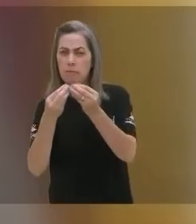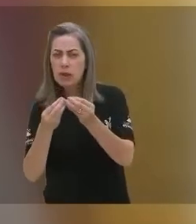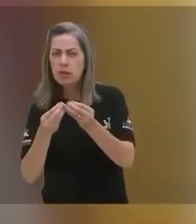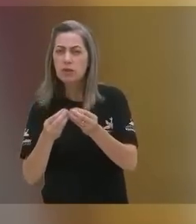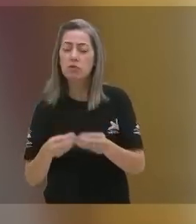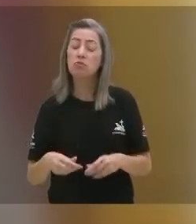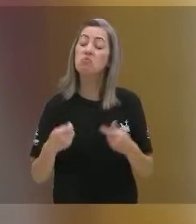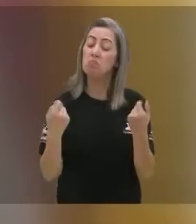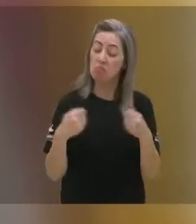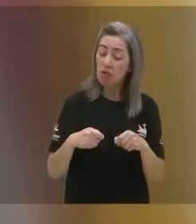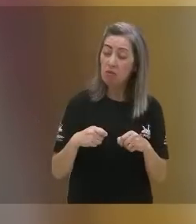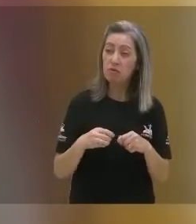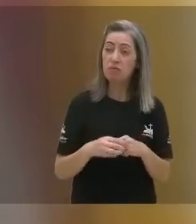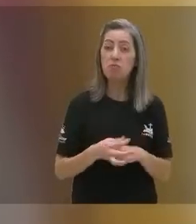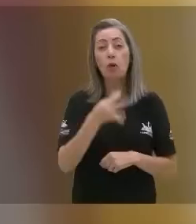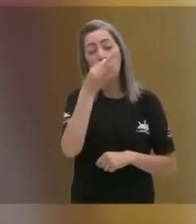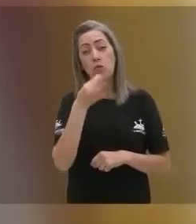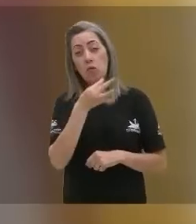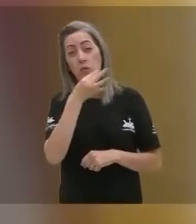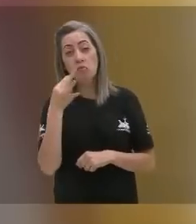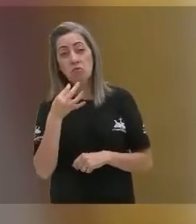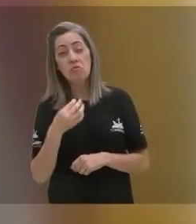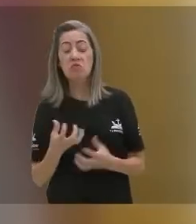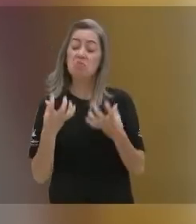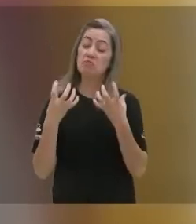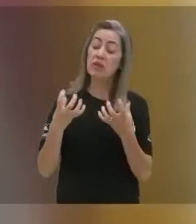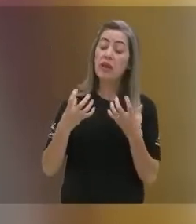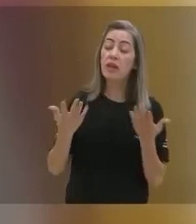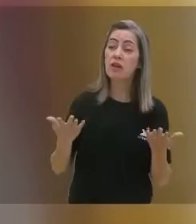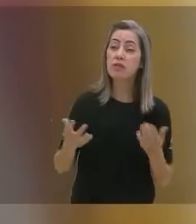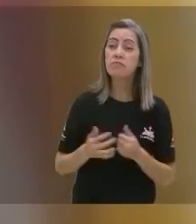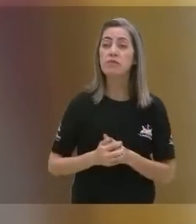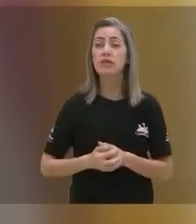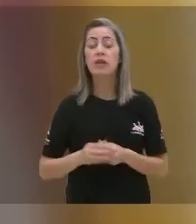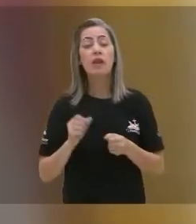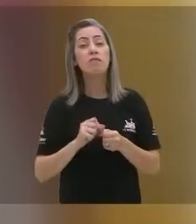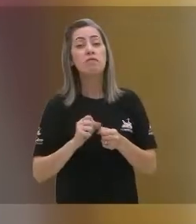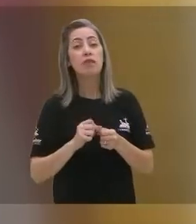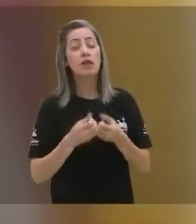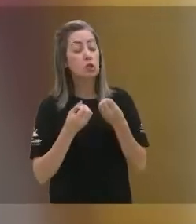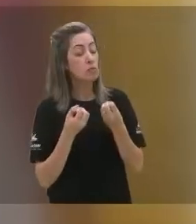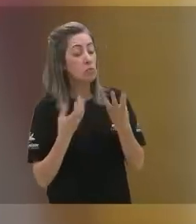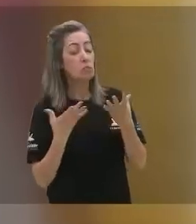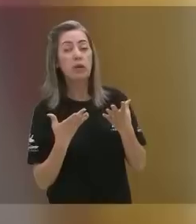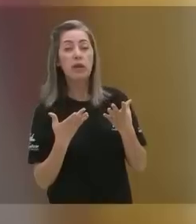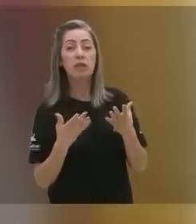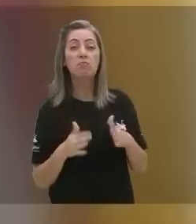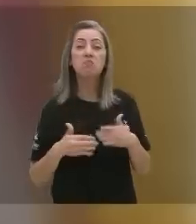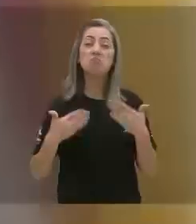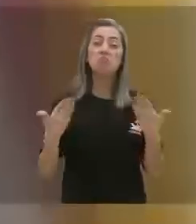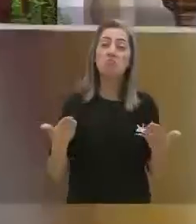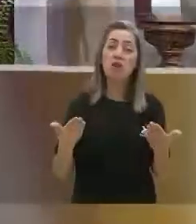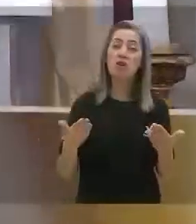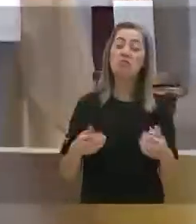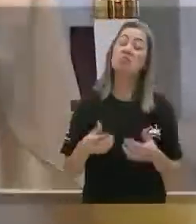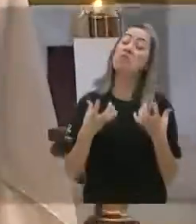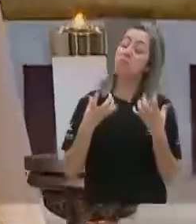interessa, comungo quando me dá na telha, faço a caridade quando me